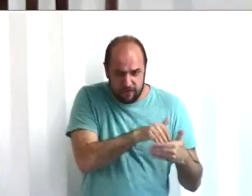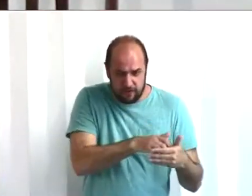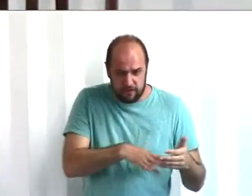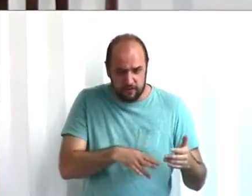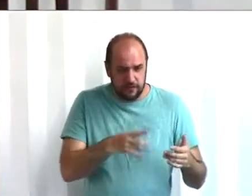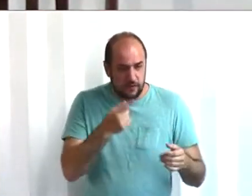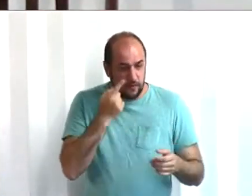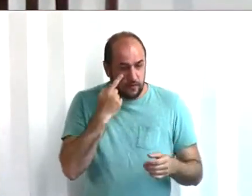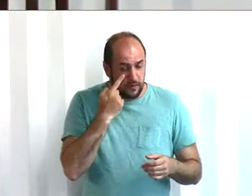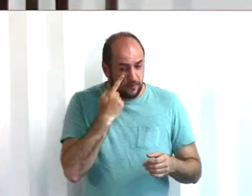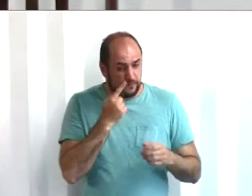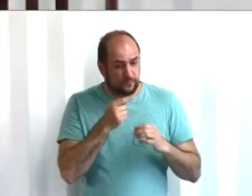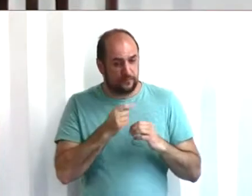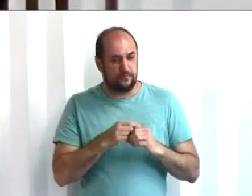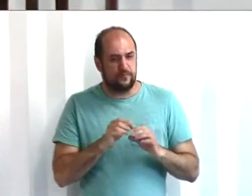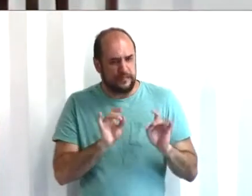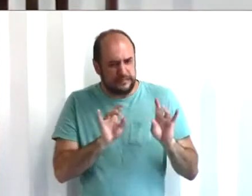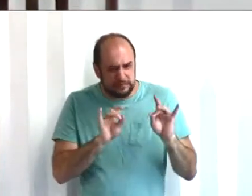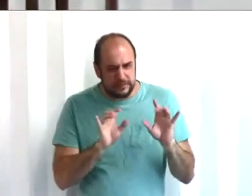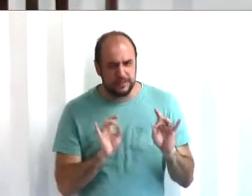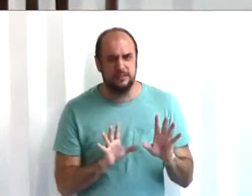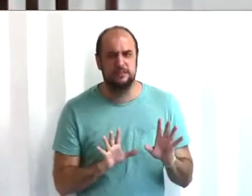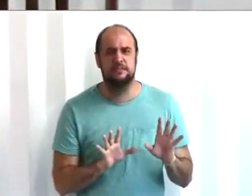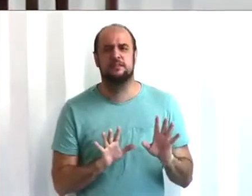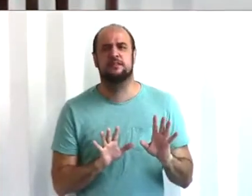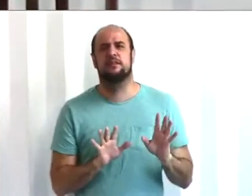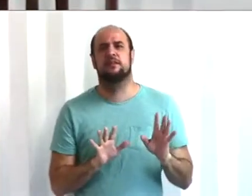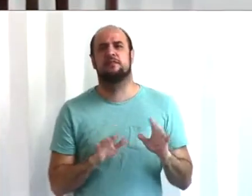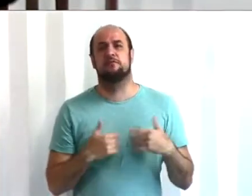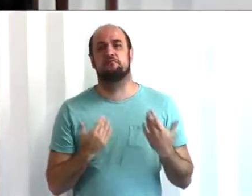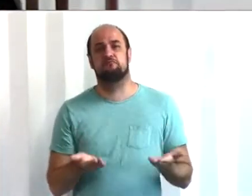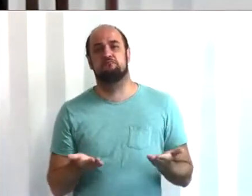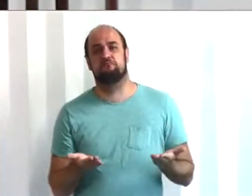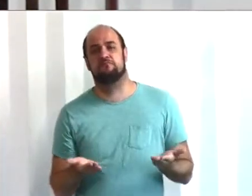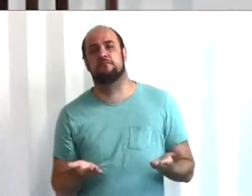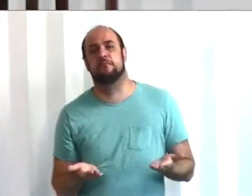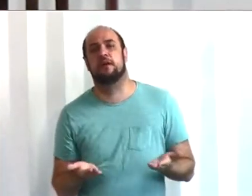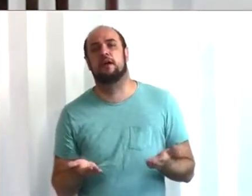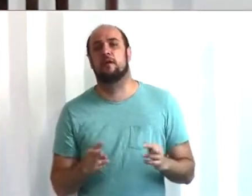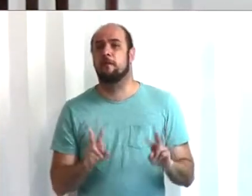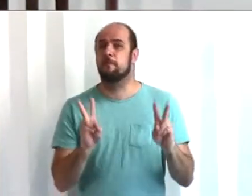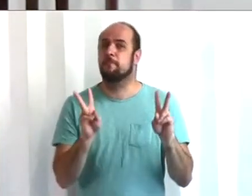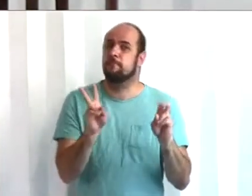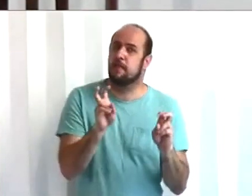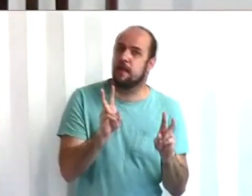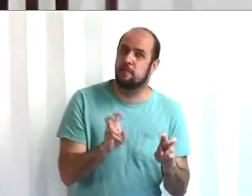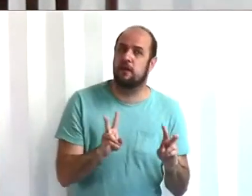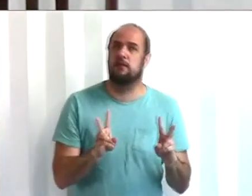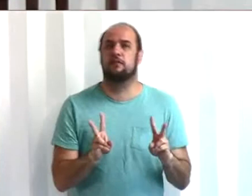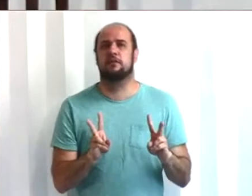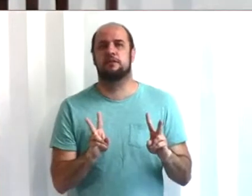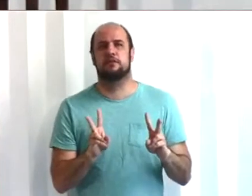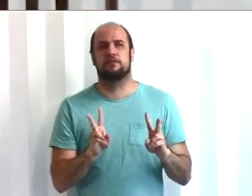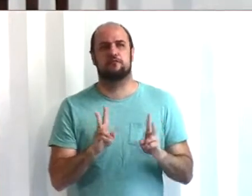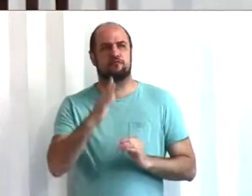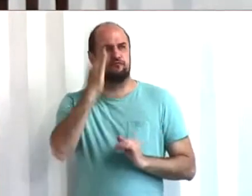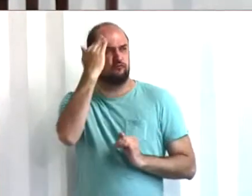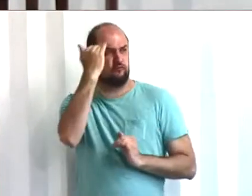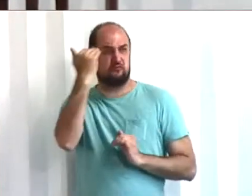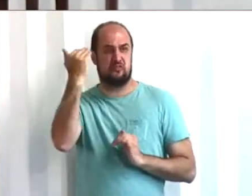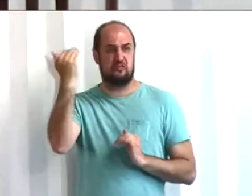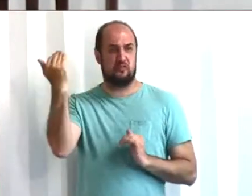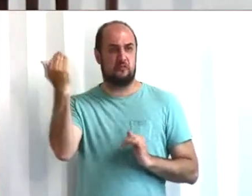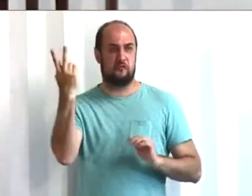segmento evangélico, uma busca mais específica, e então os assuntos são